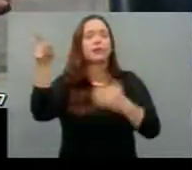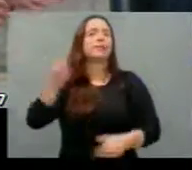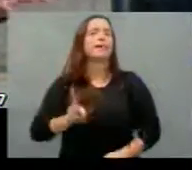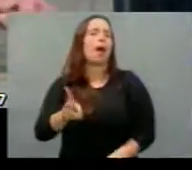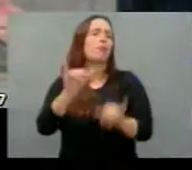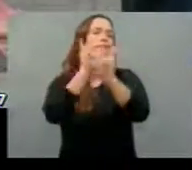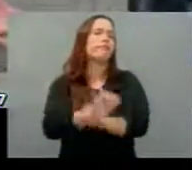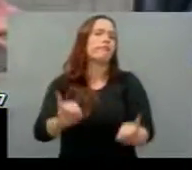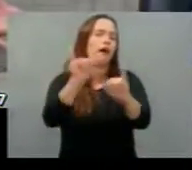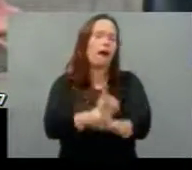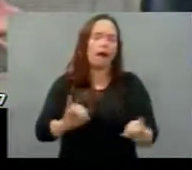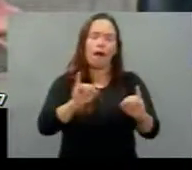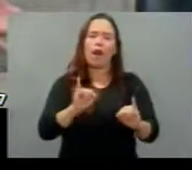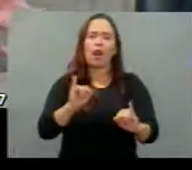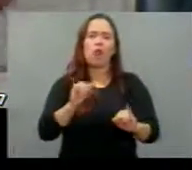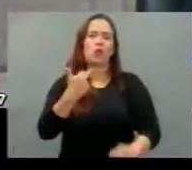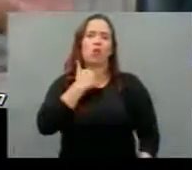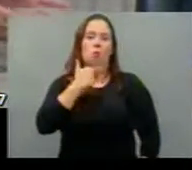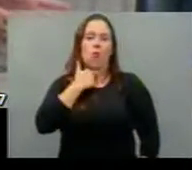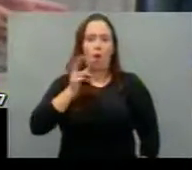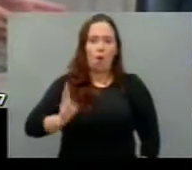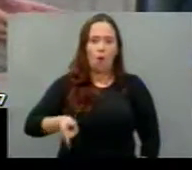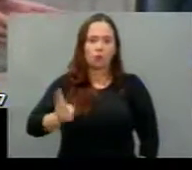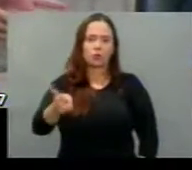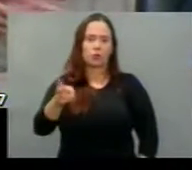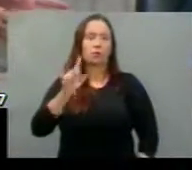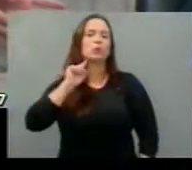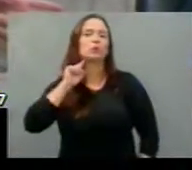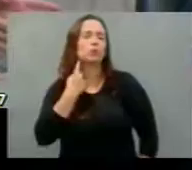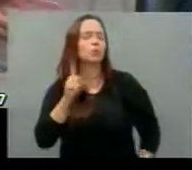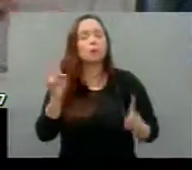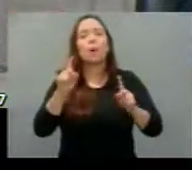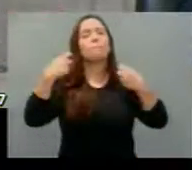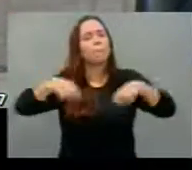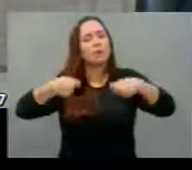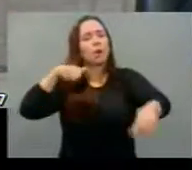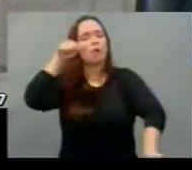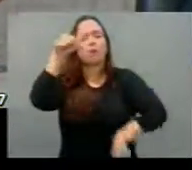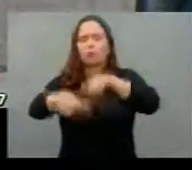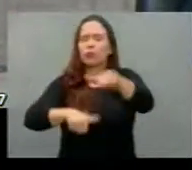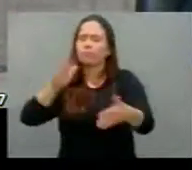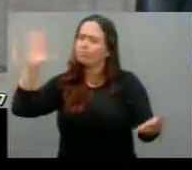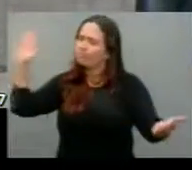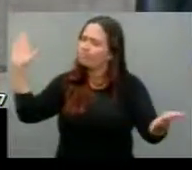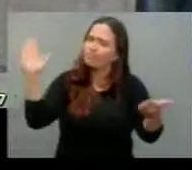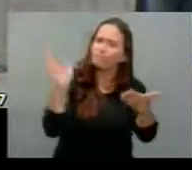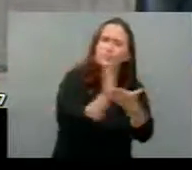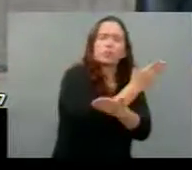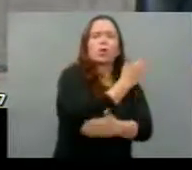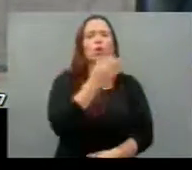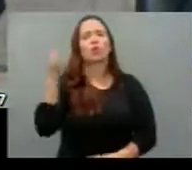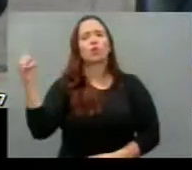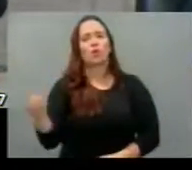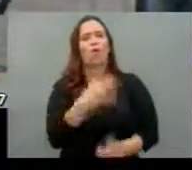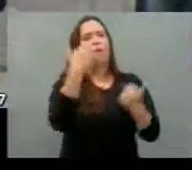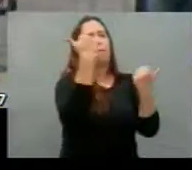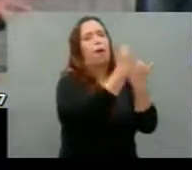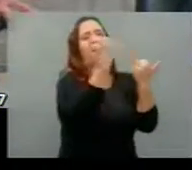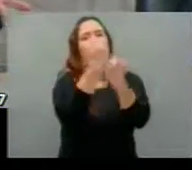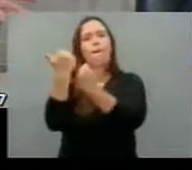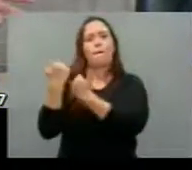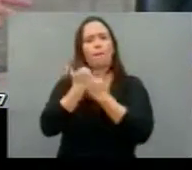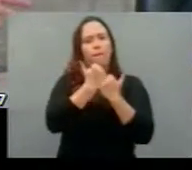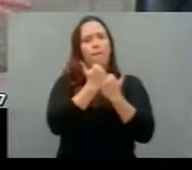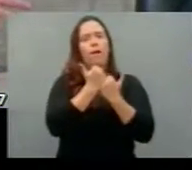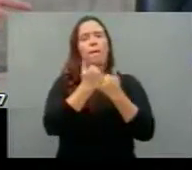que está, não pode continuar. Nós temos que fazer uma mudança, mas uma mudança que venha para, de fato, atender